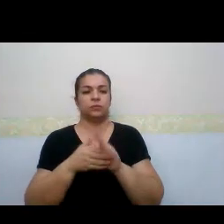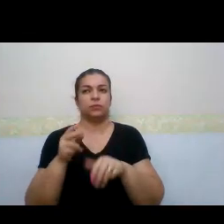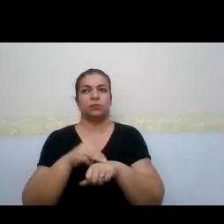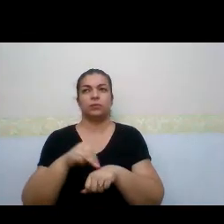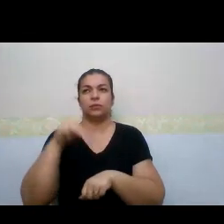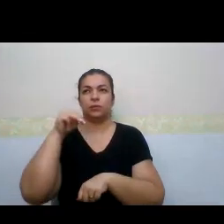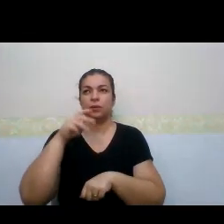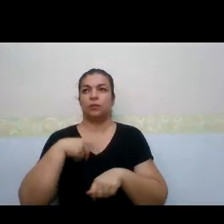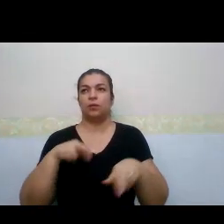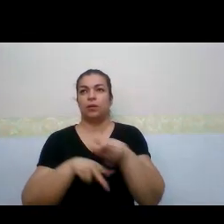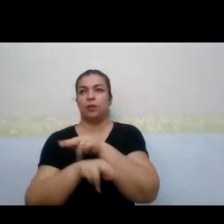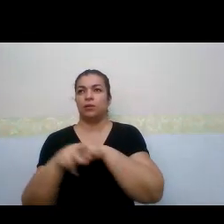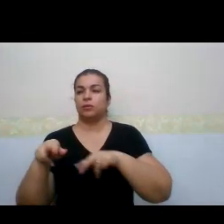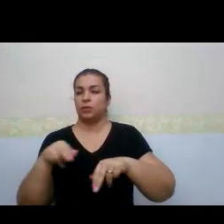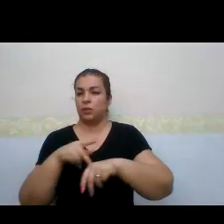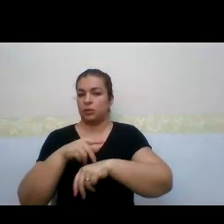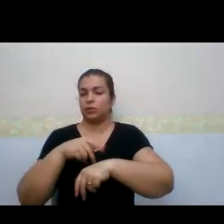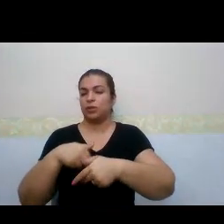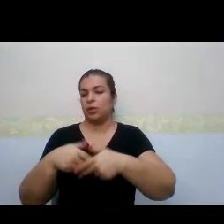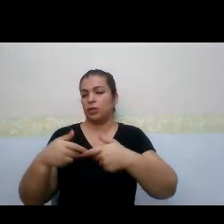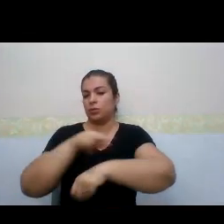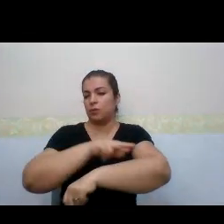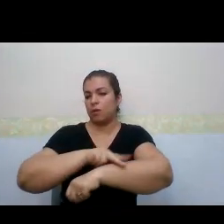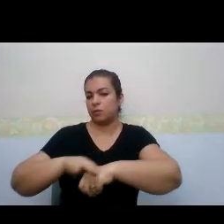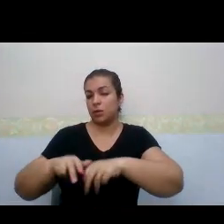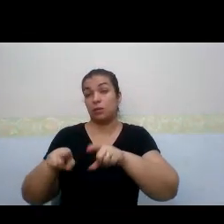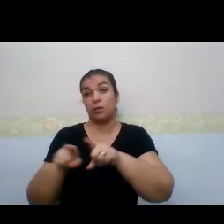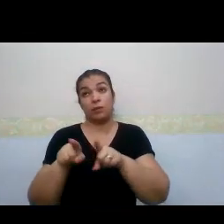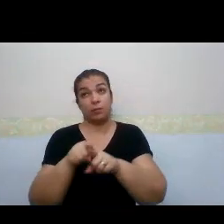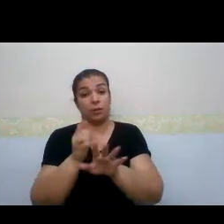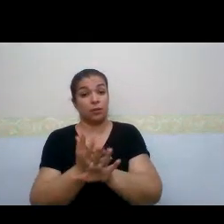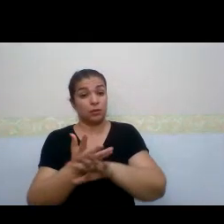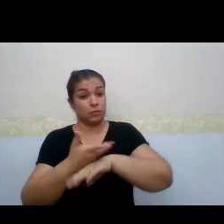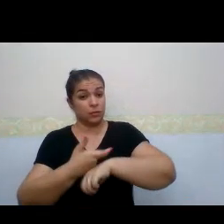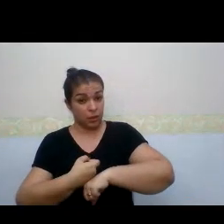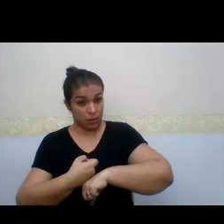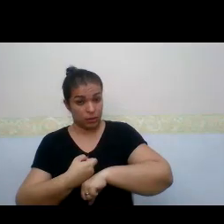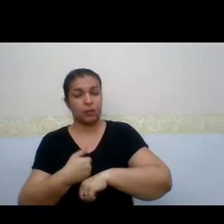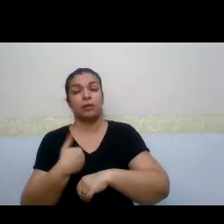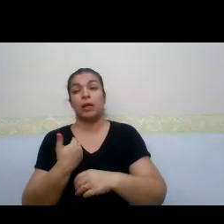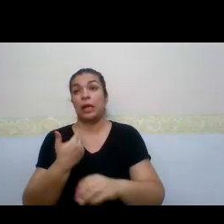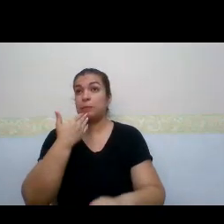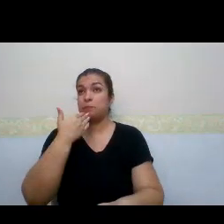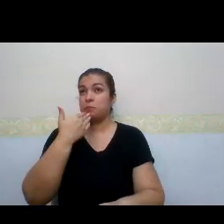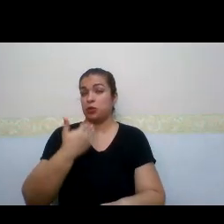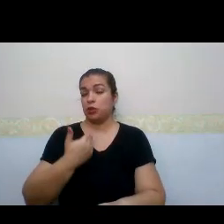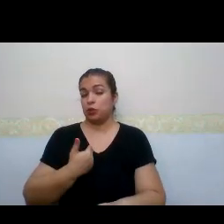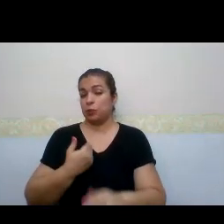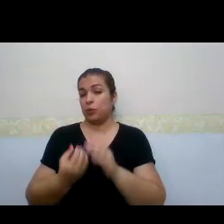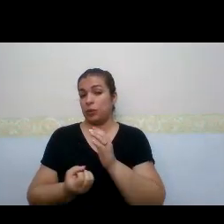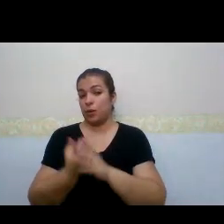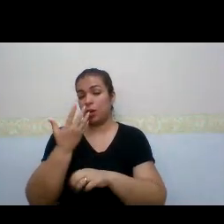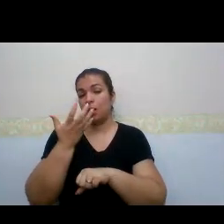e interdisciplinaridade. Aí foi pedido que eu elaborasse a ementa da